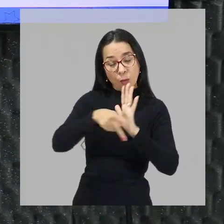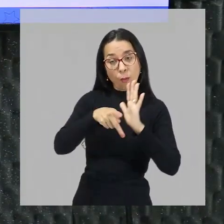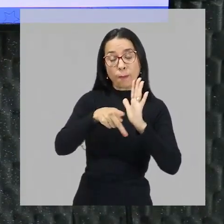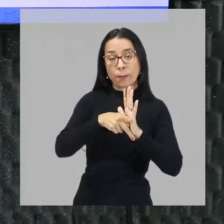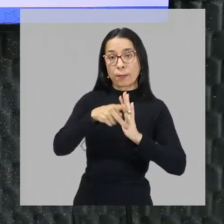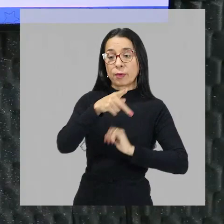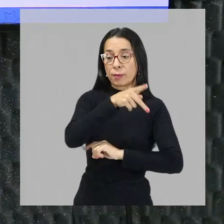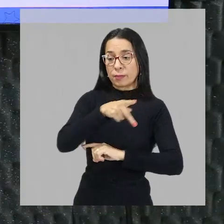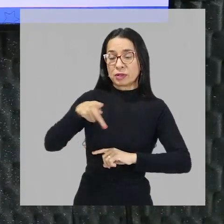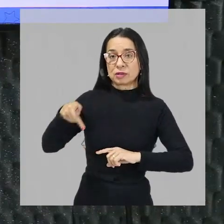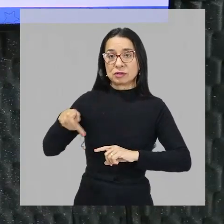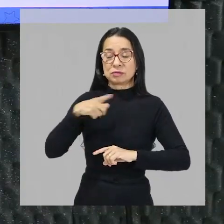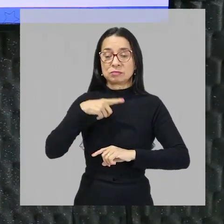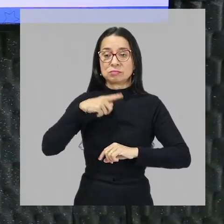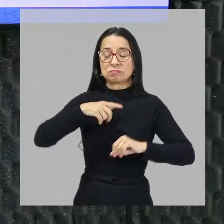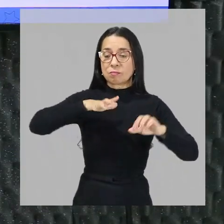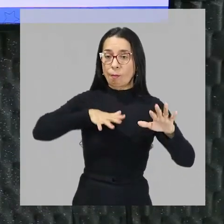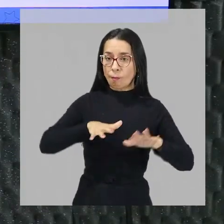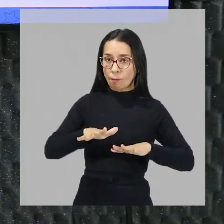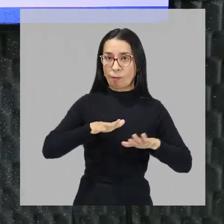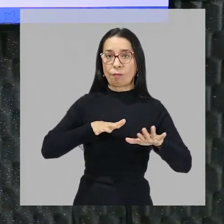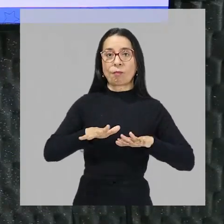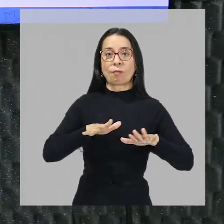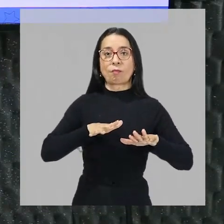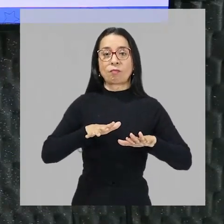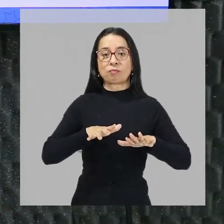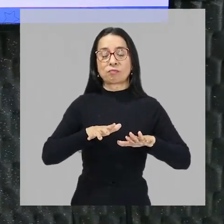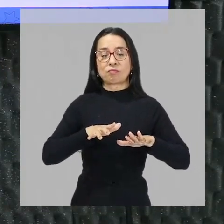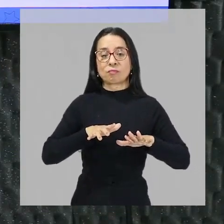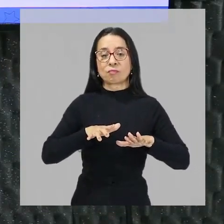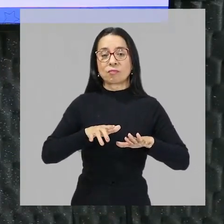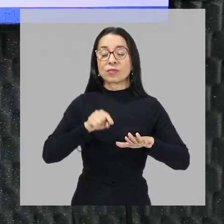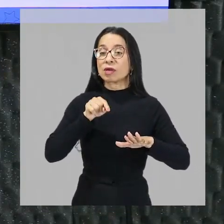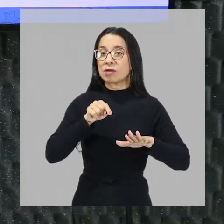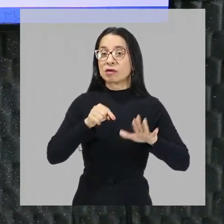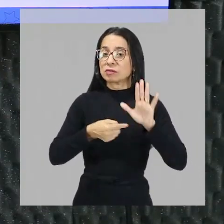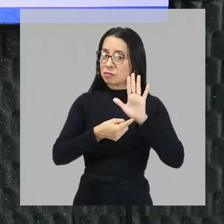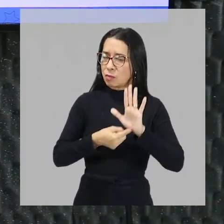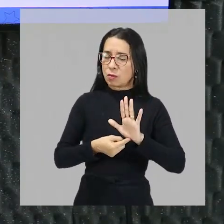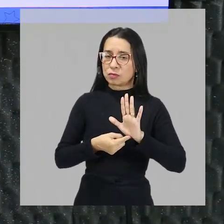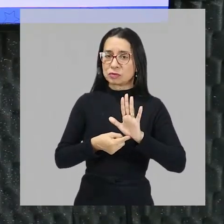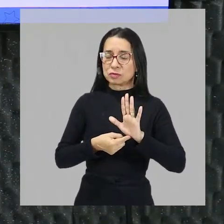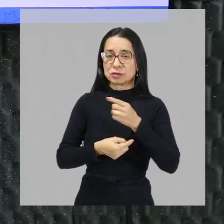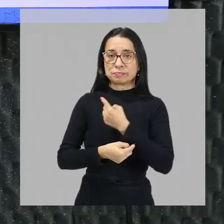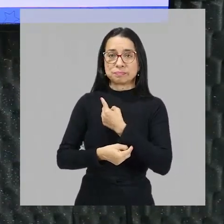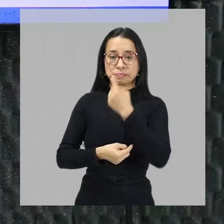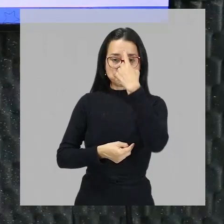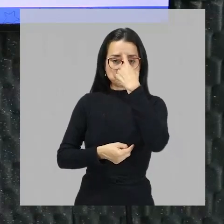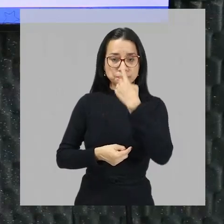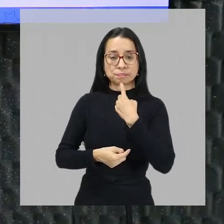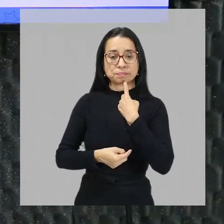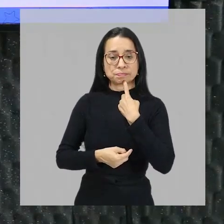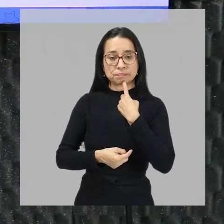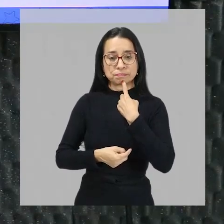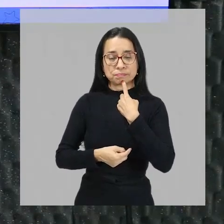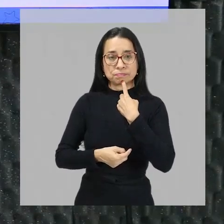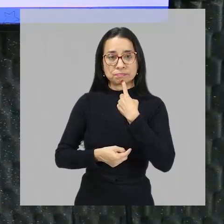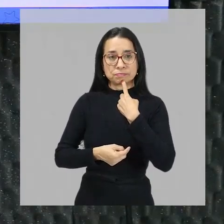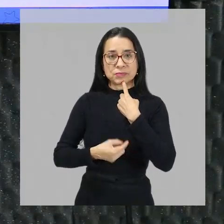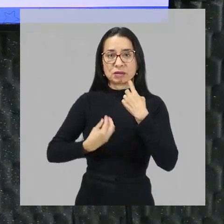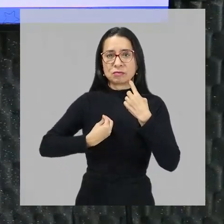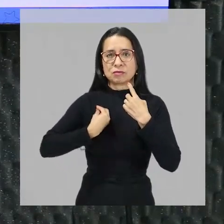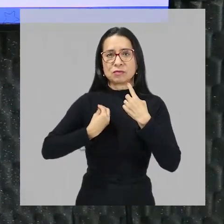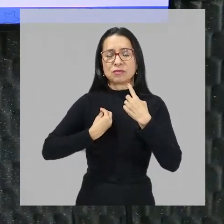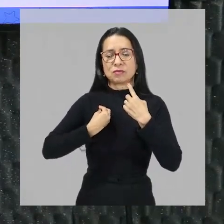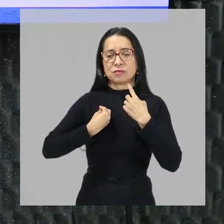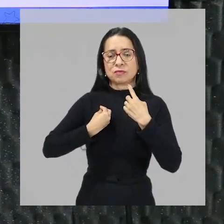na verdade, uma mobilização, o movimento mostra uma mobilização, afinal de contas nós estamos vivendo um